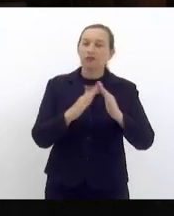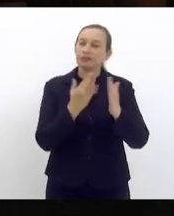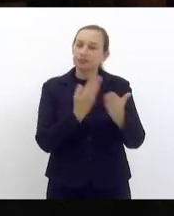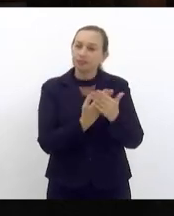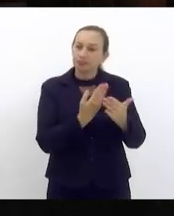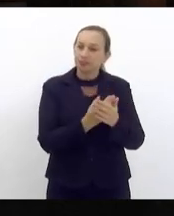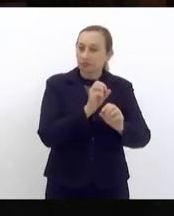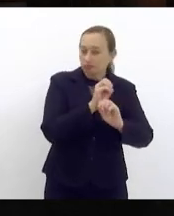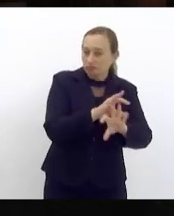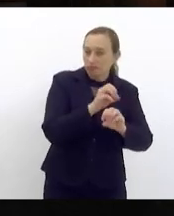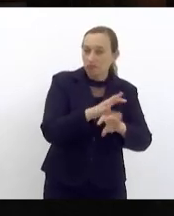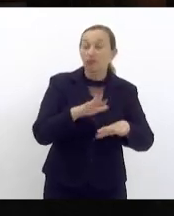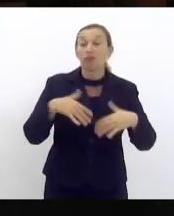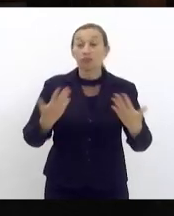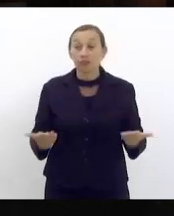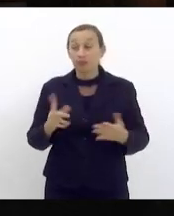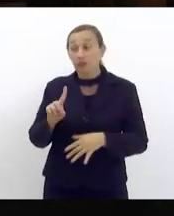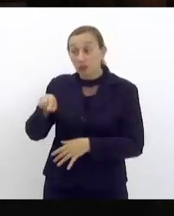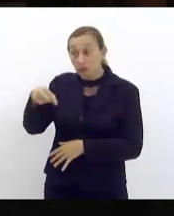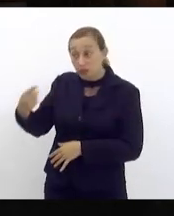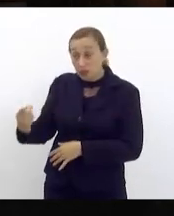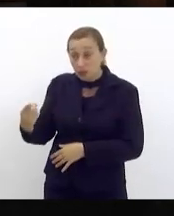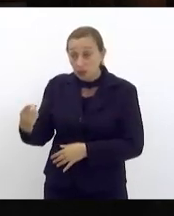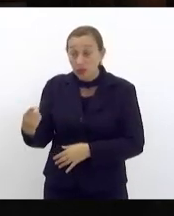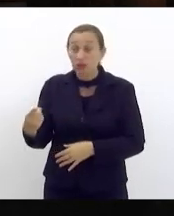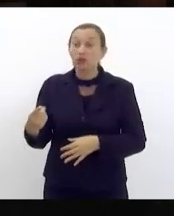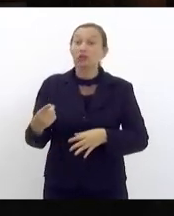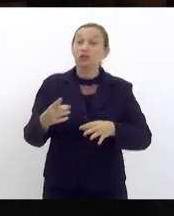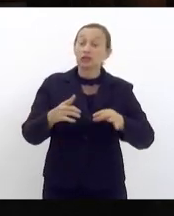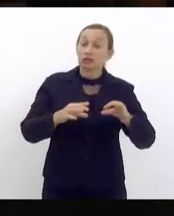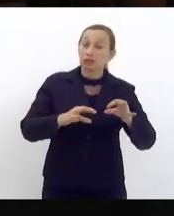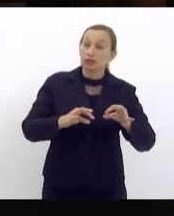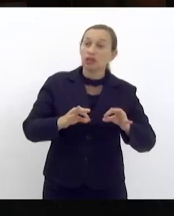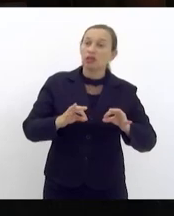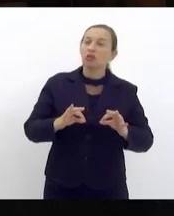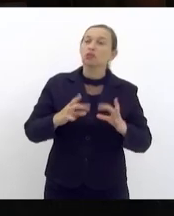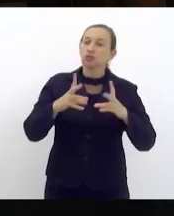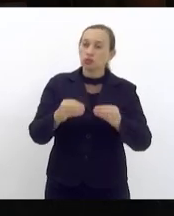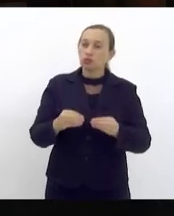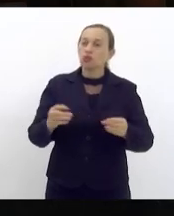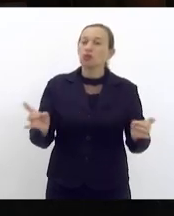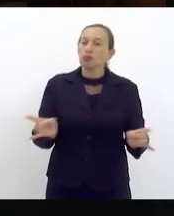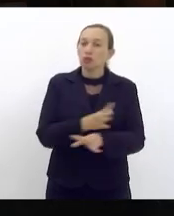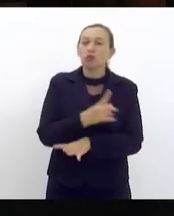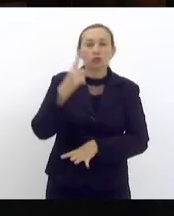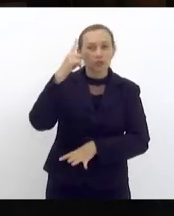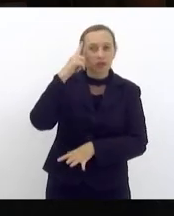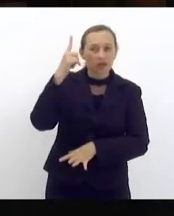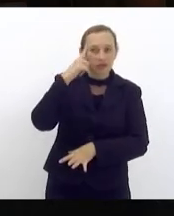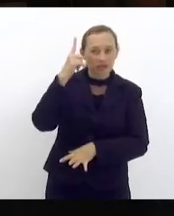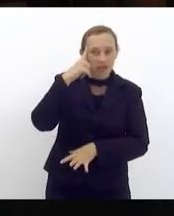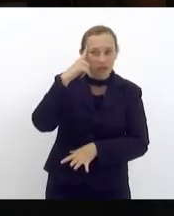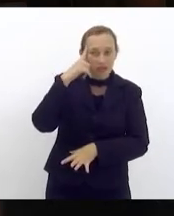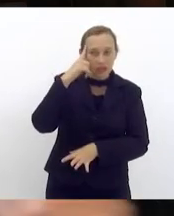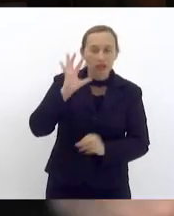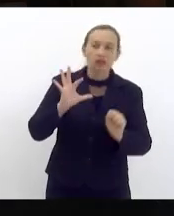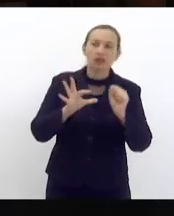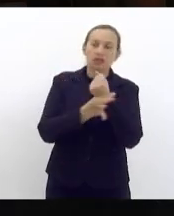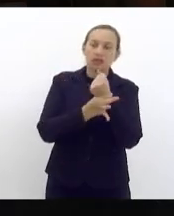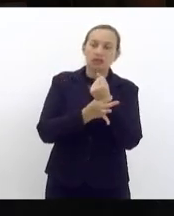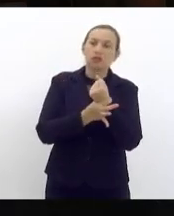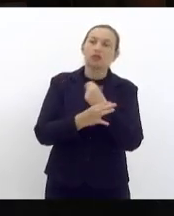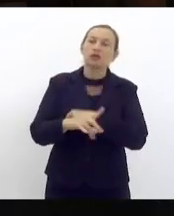para educação então que depois de compor esse quadro Talvez nós possamos refletir sobre um aumento da segurança